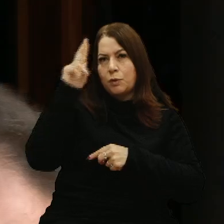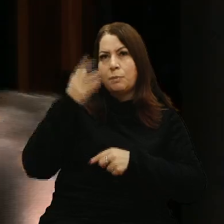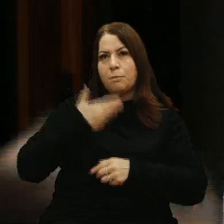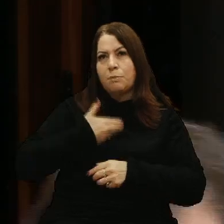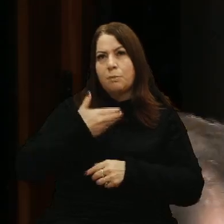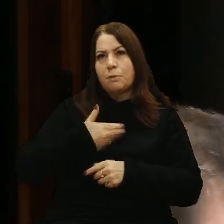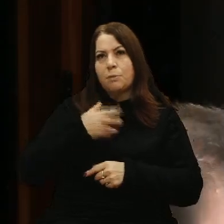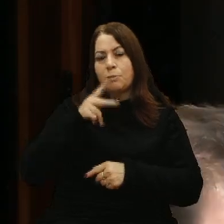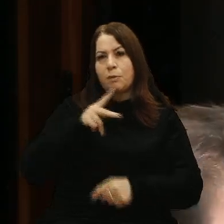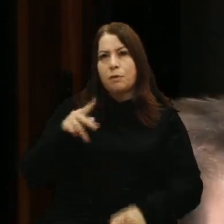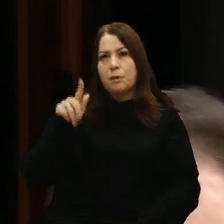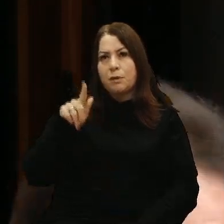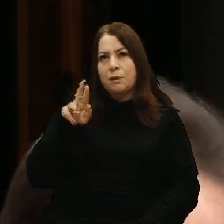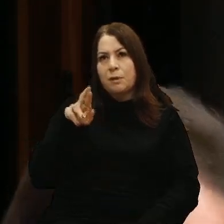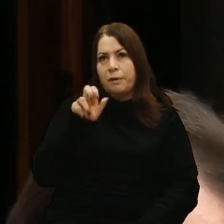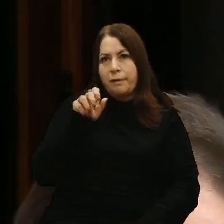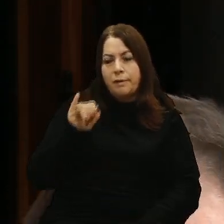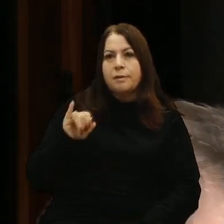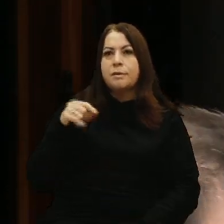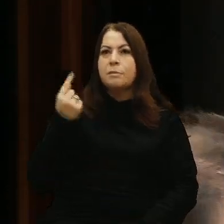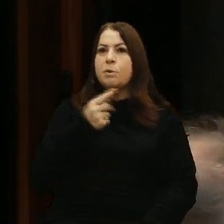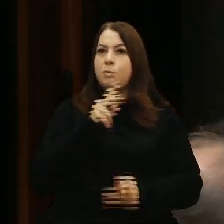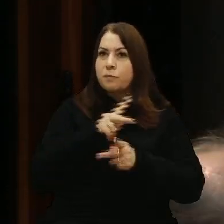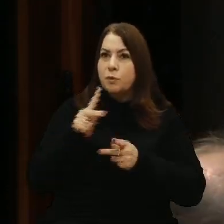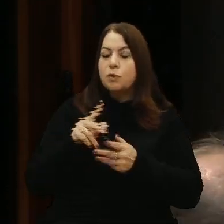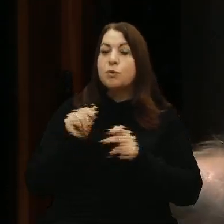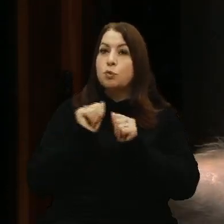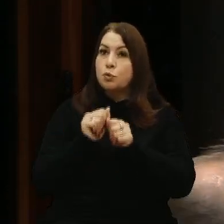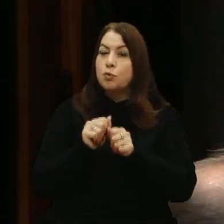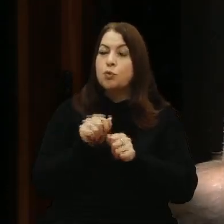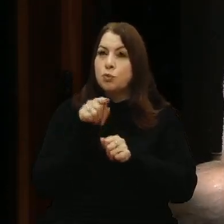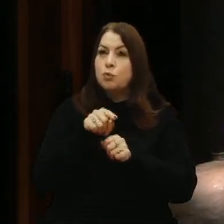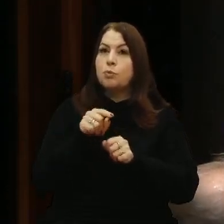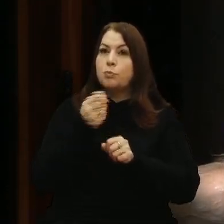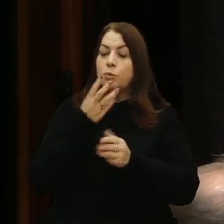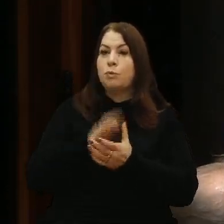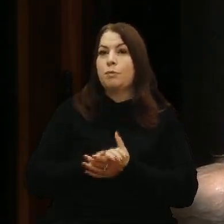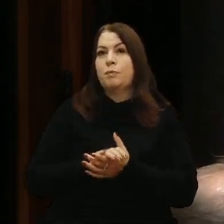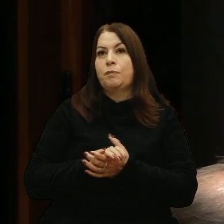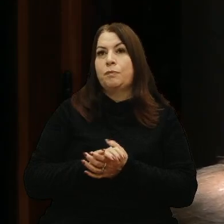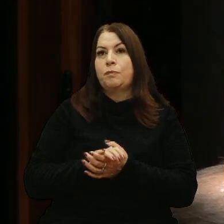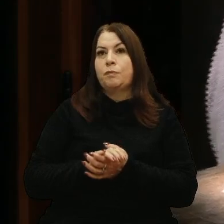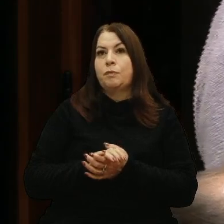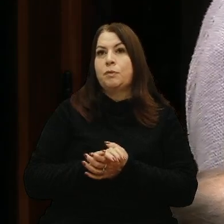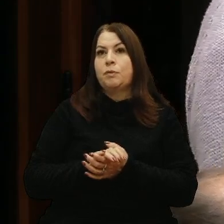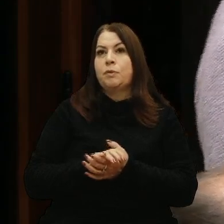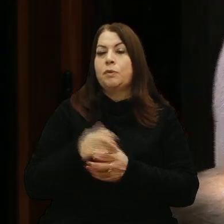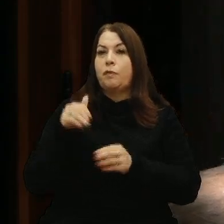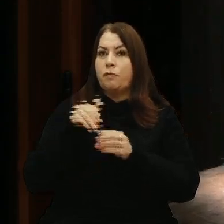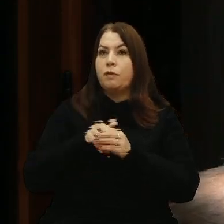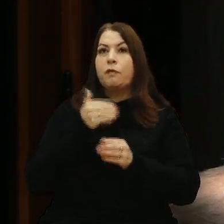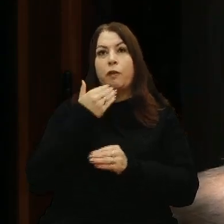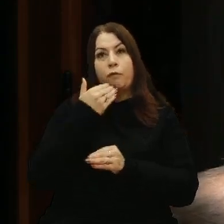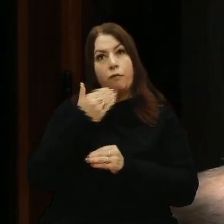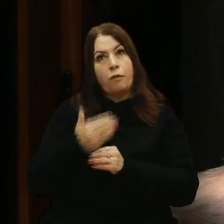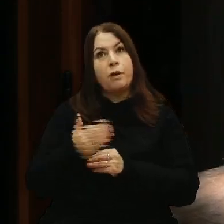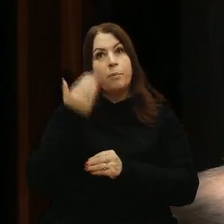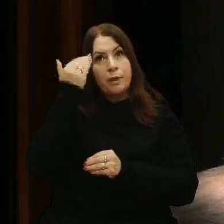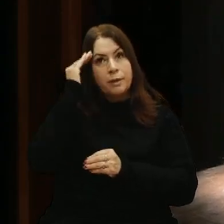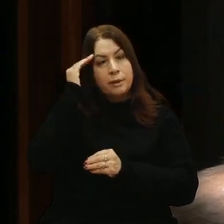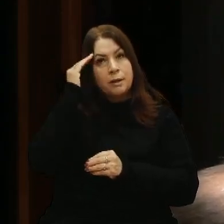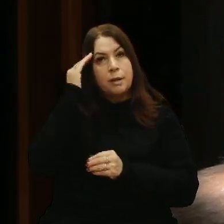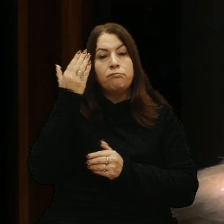amiga professora Grazi, né, com os outros professoras e professores, é muito bom. Então, nós votaremos favoráveis por entender